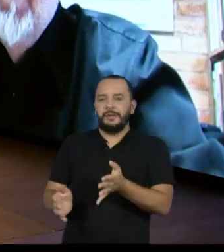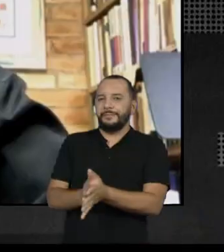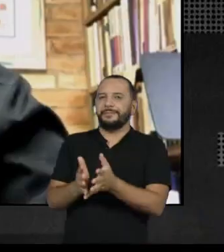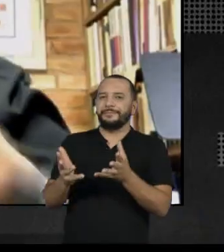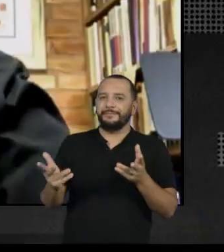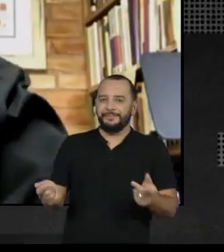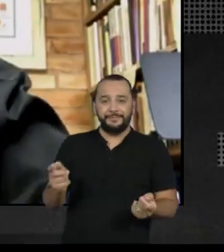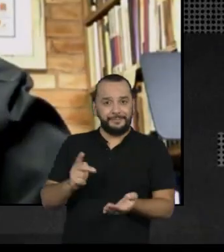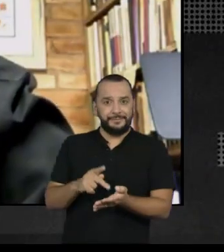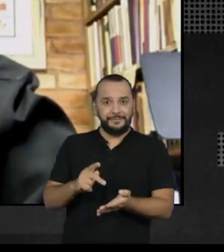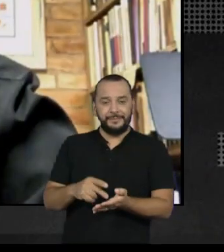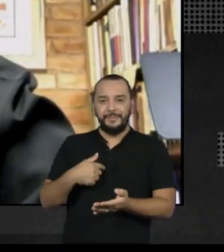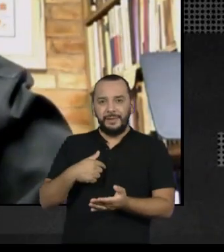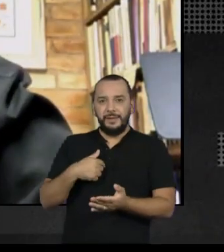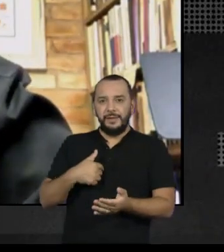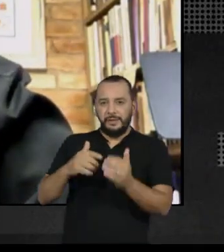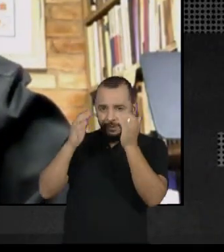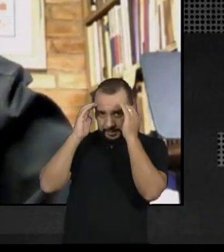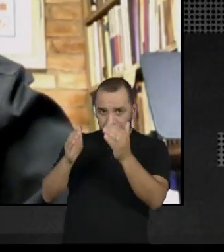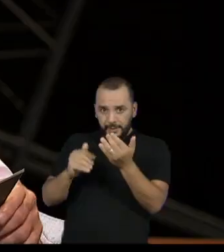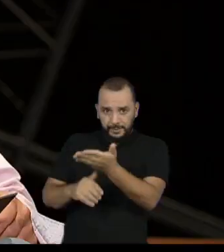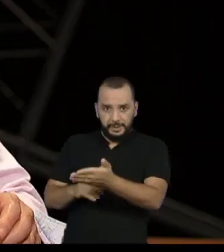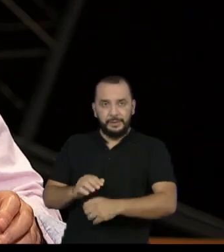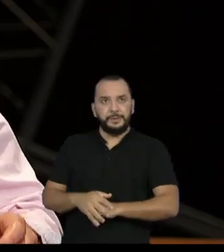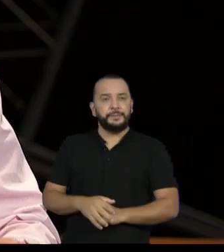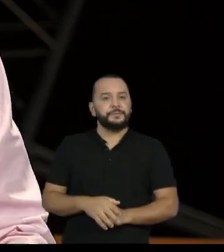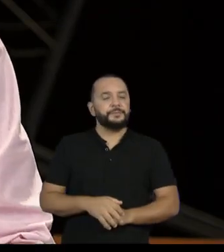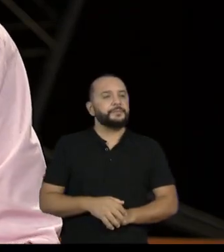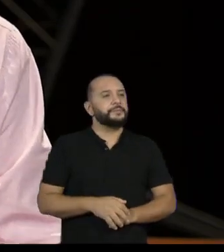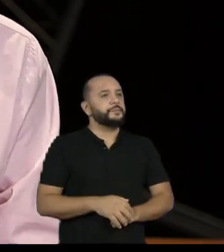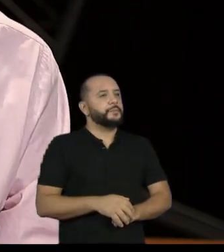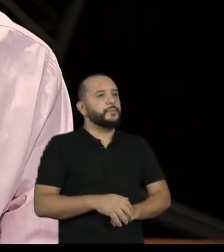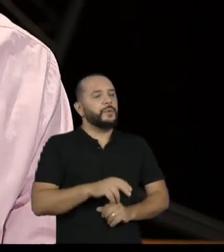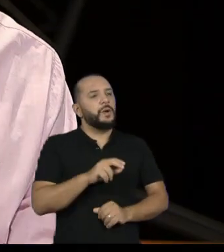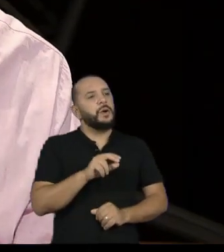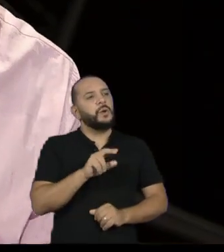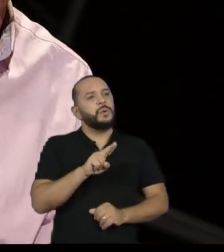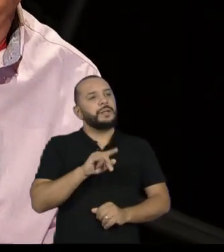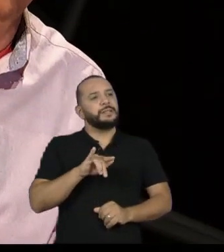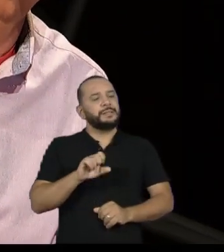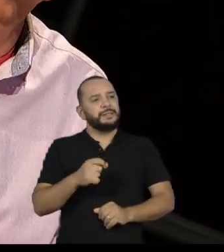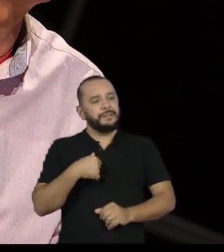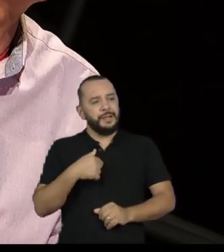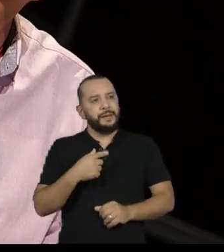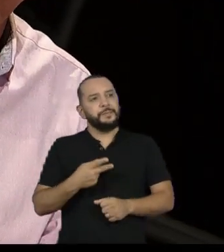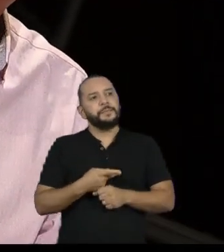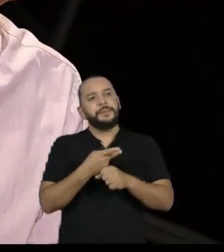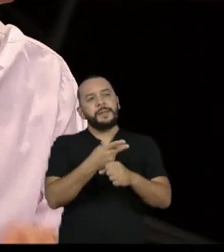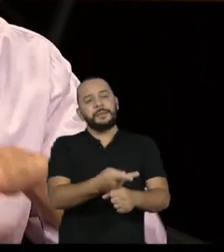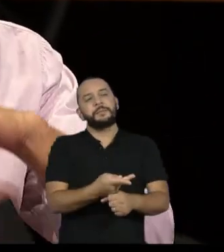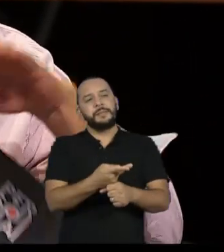homem e com esse conhecimento? Nós somos muito pobres para perder esse conhecimento